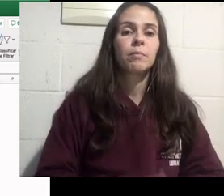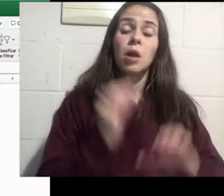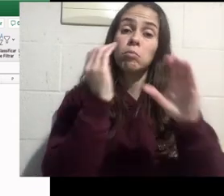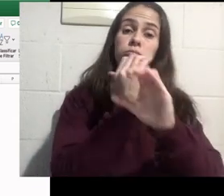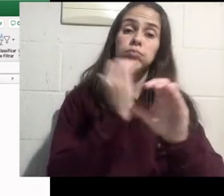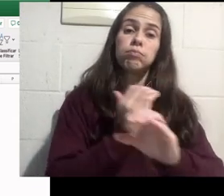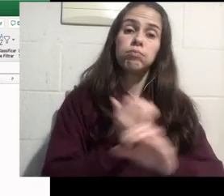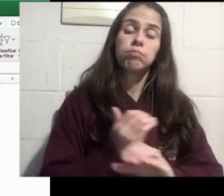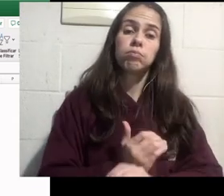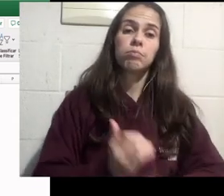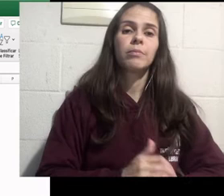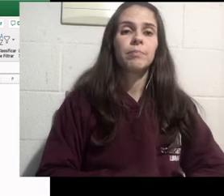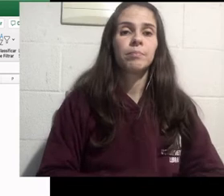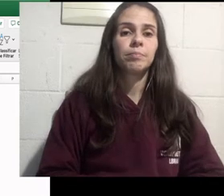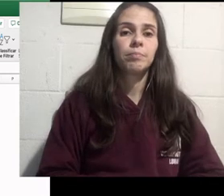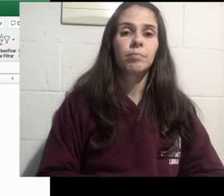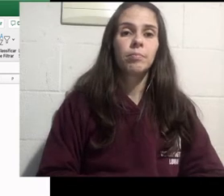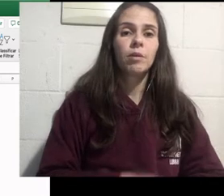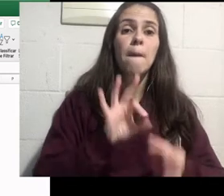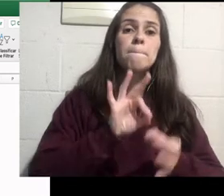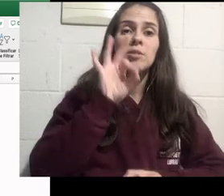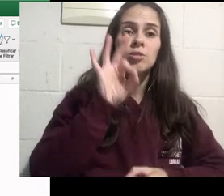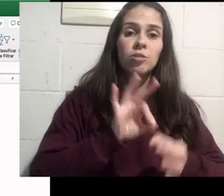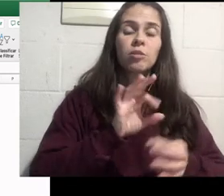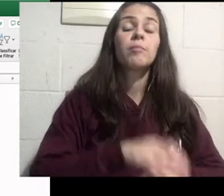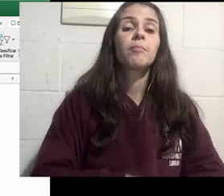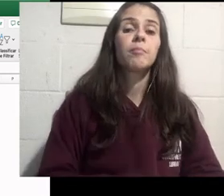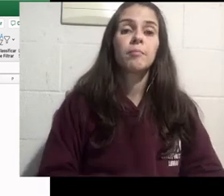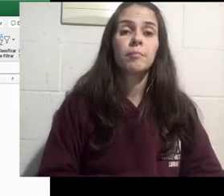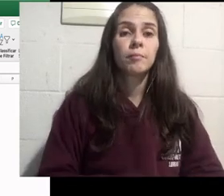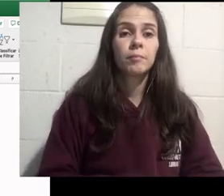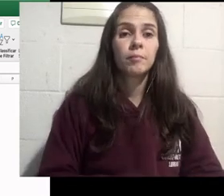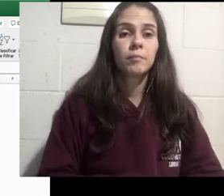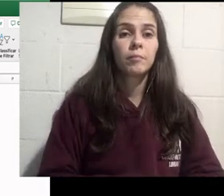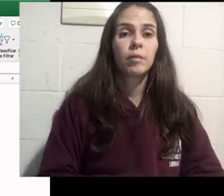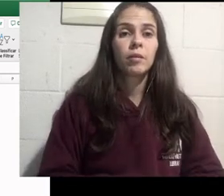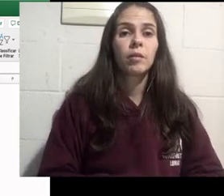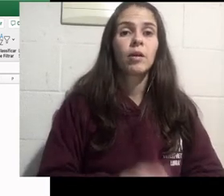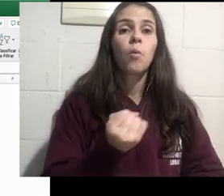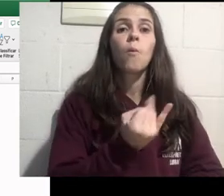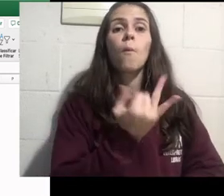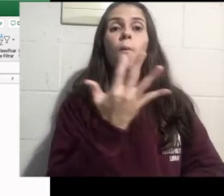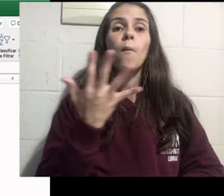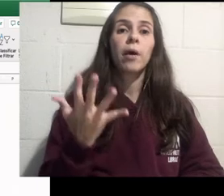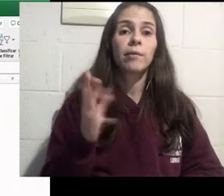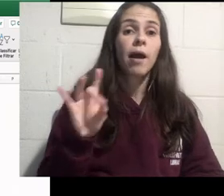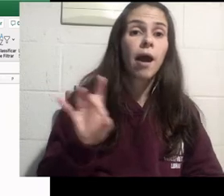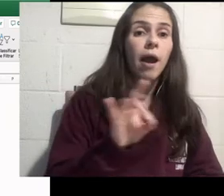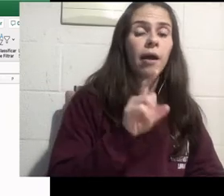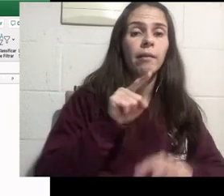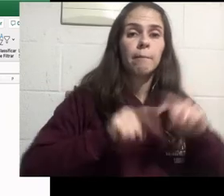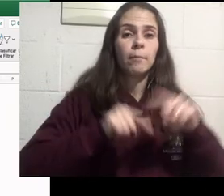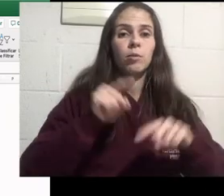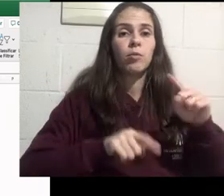preencher quais são os insumos, qual é a unidade de medida, qual é que é a quantidade por